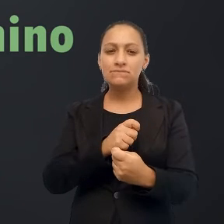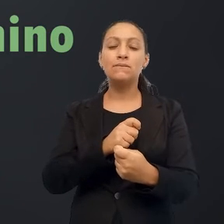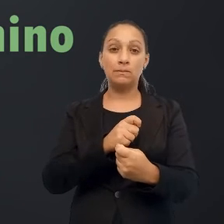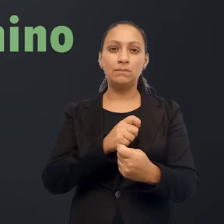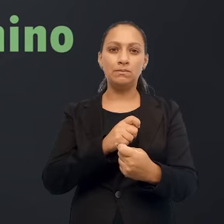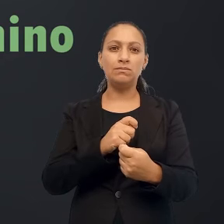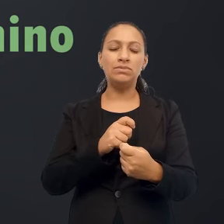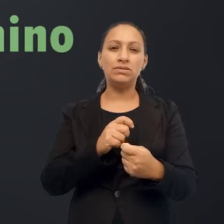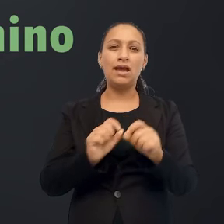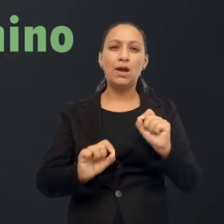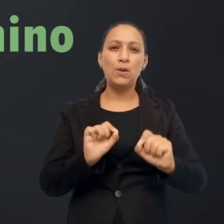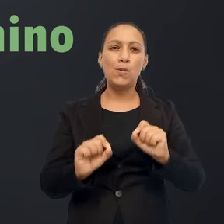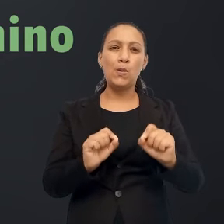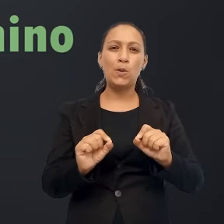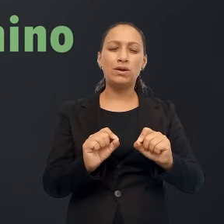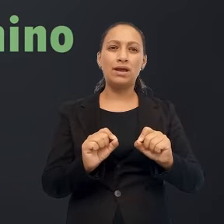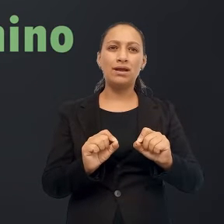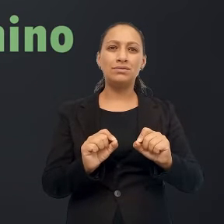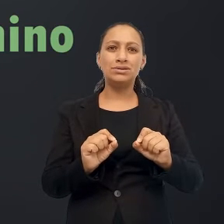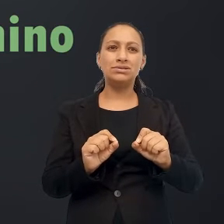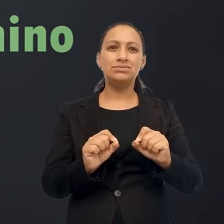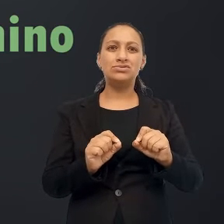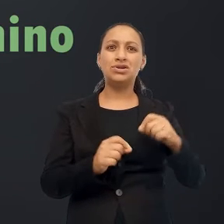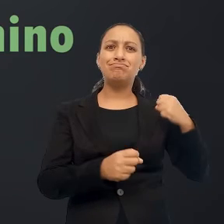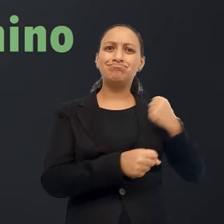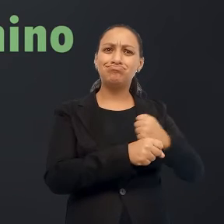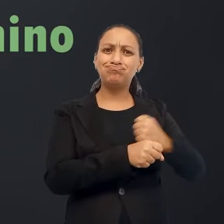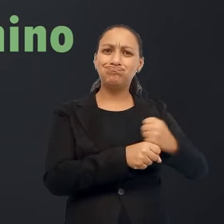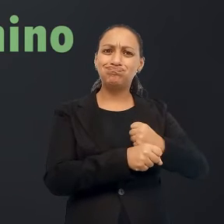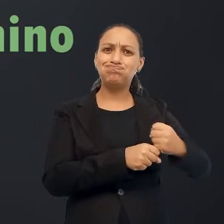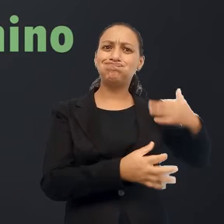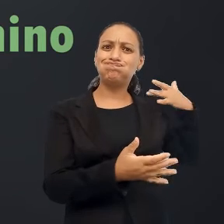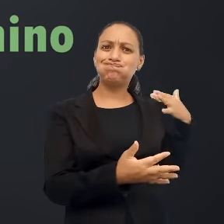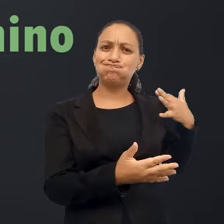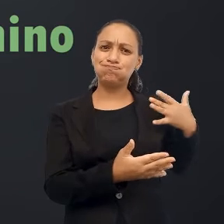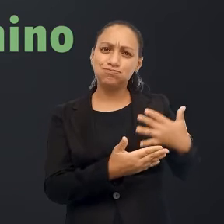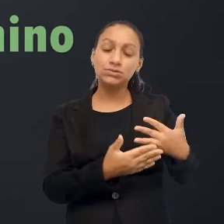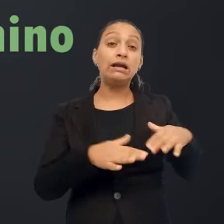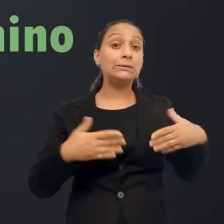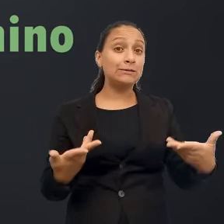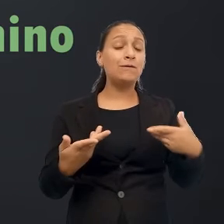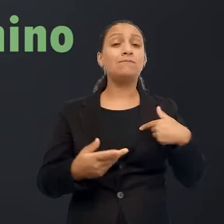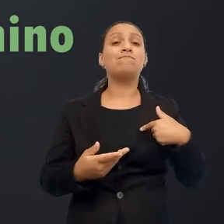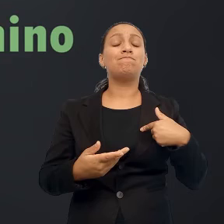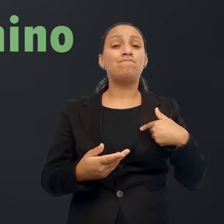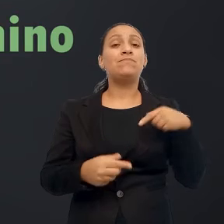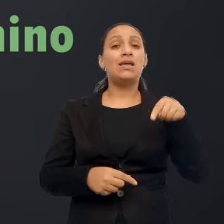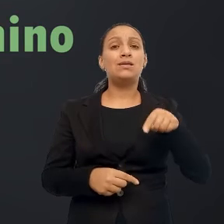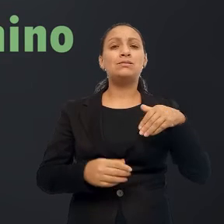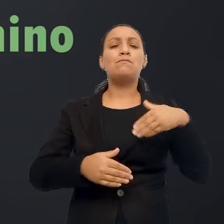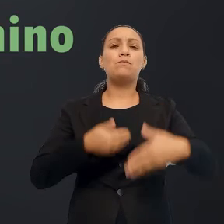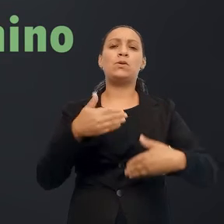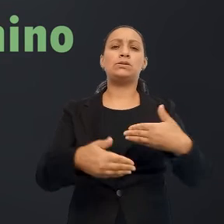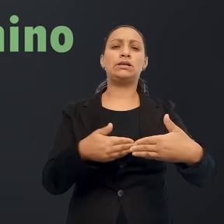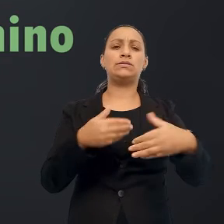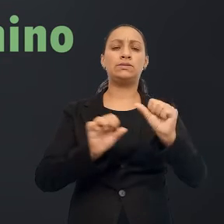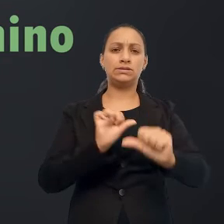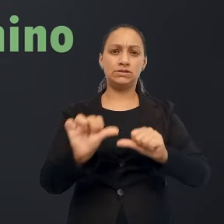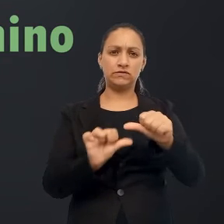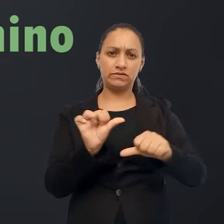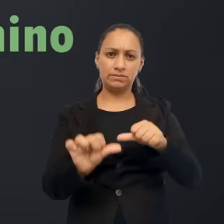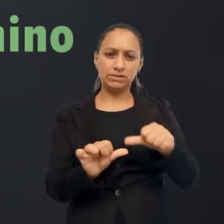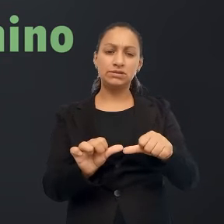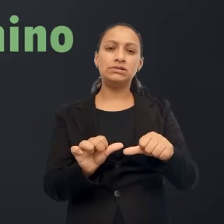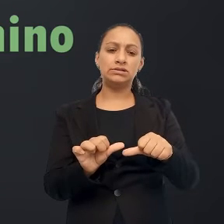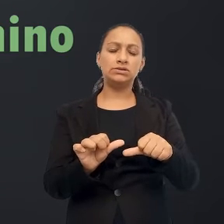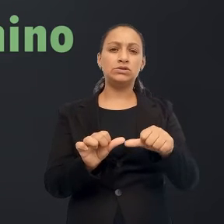os arraigados ao longo de muitos séculos. Então a gente vem falando nesse processo de transformação de